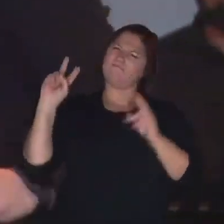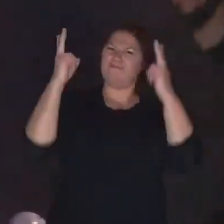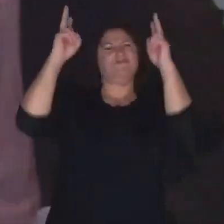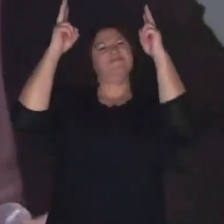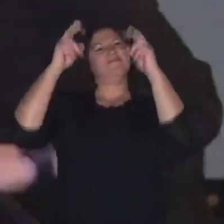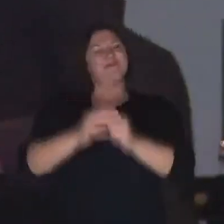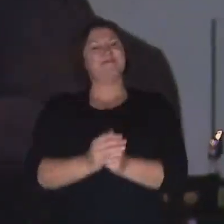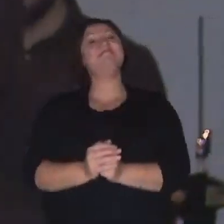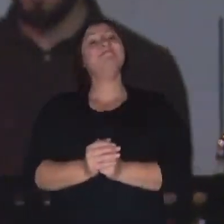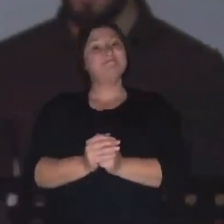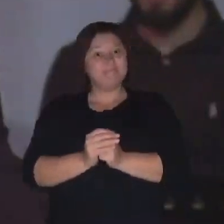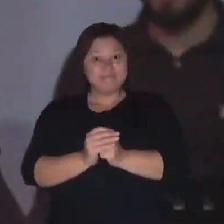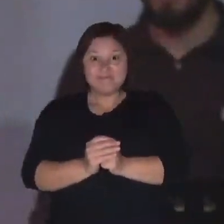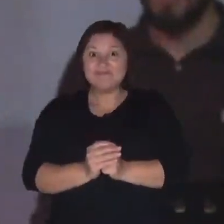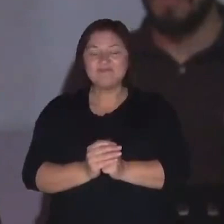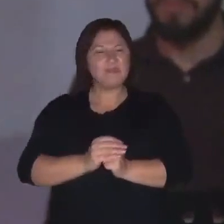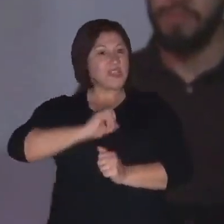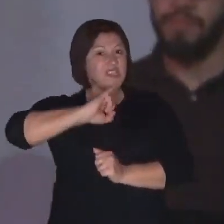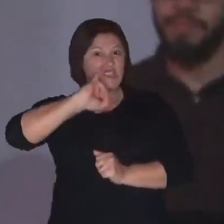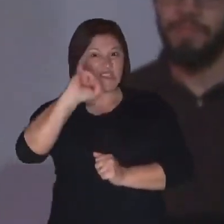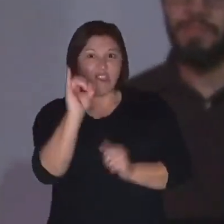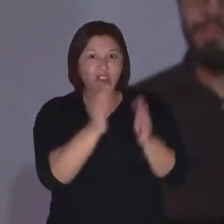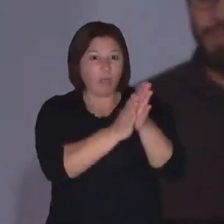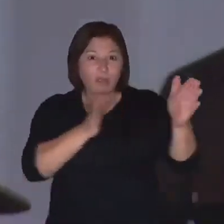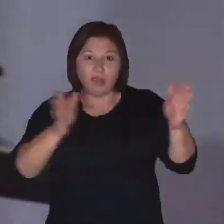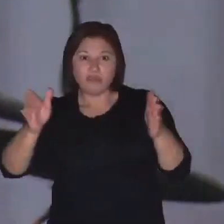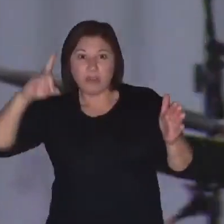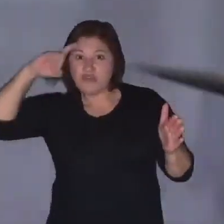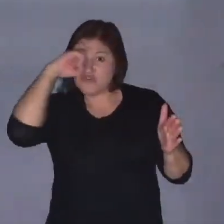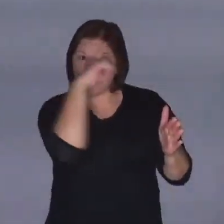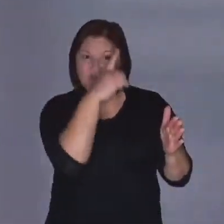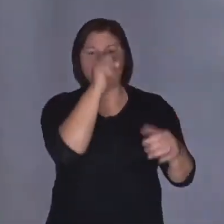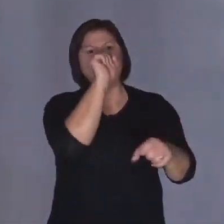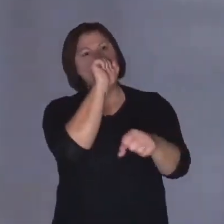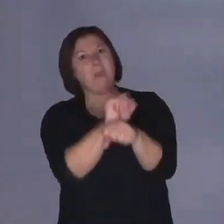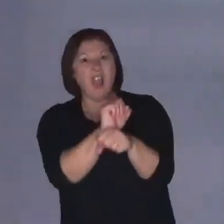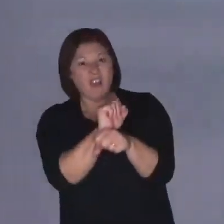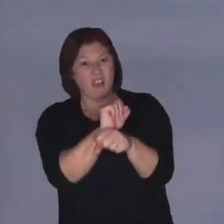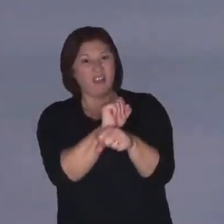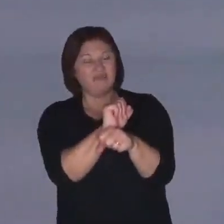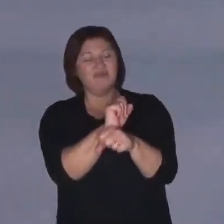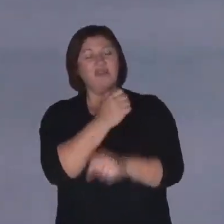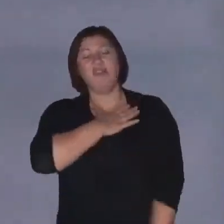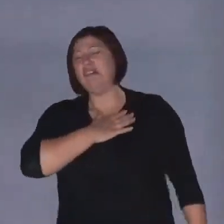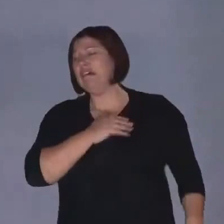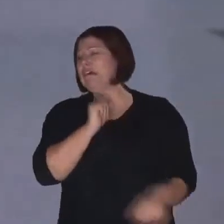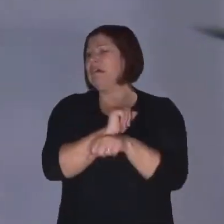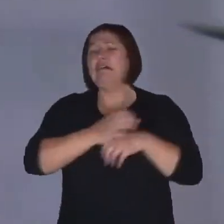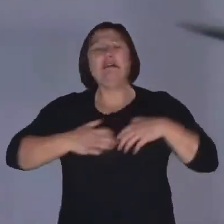Se nós não semearmos nesse tempo de tristeza, nós não teremos o que colher e a gente não vai